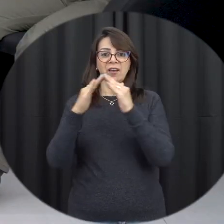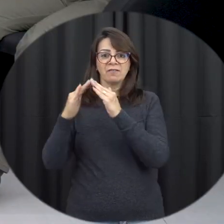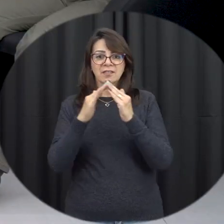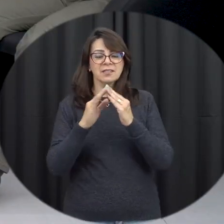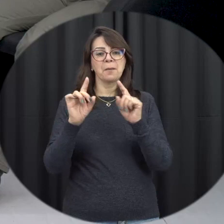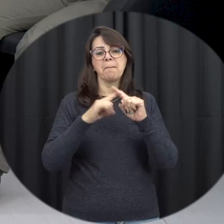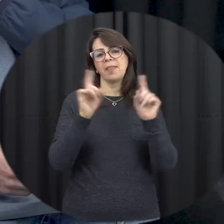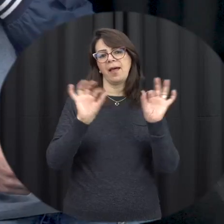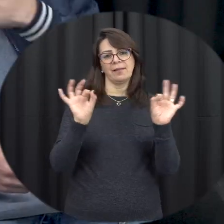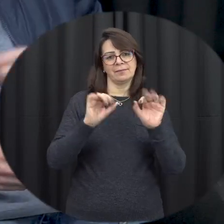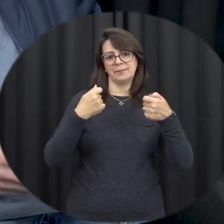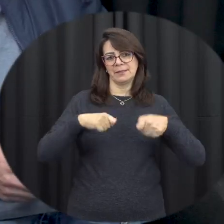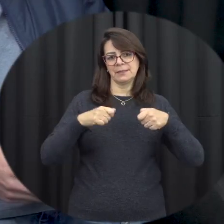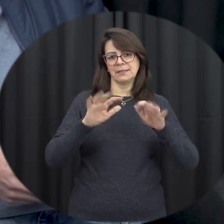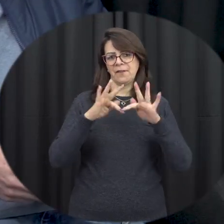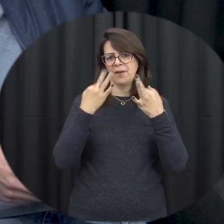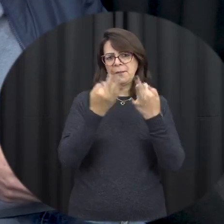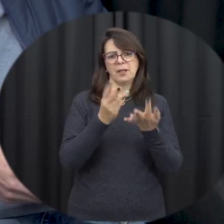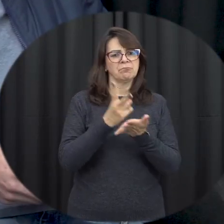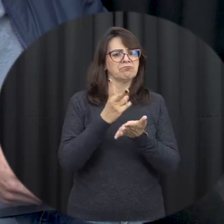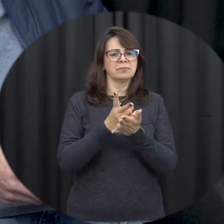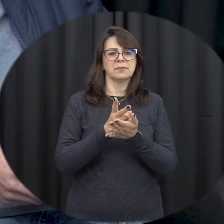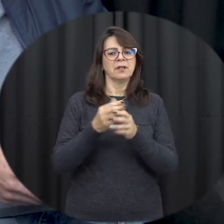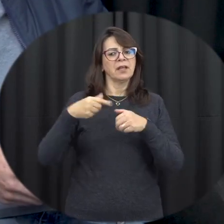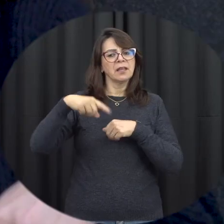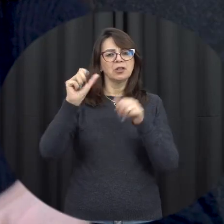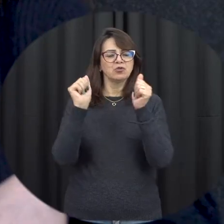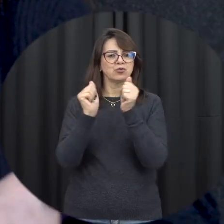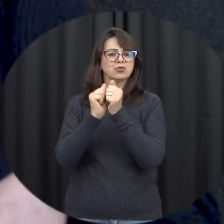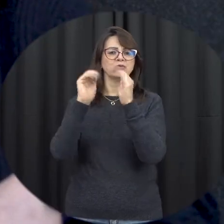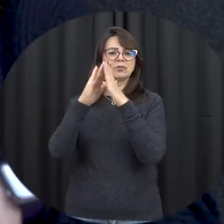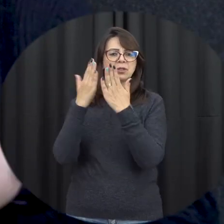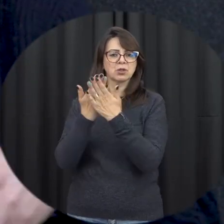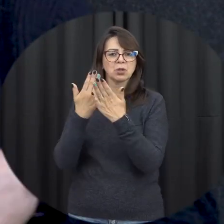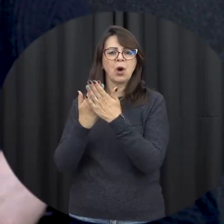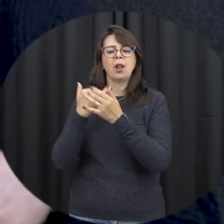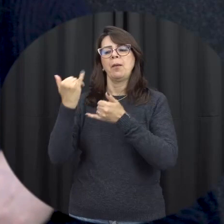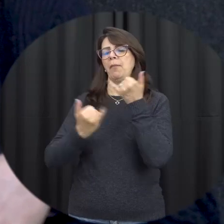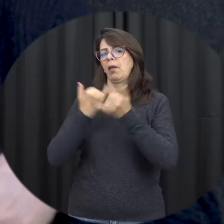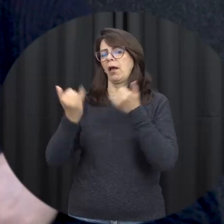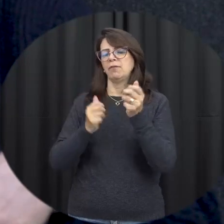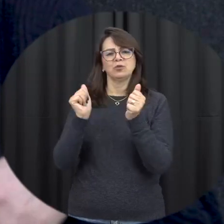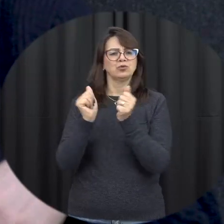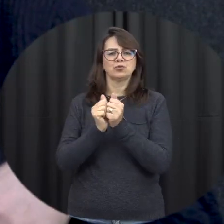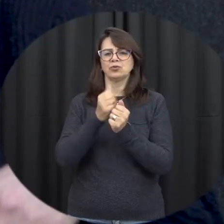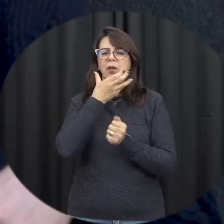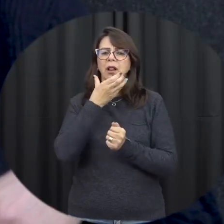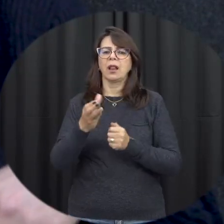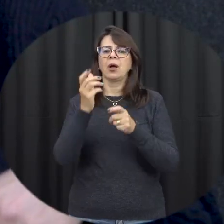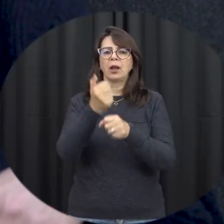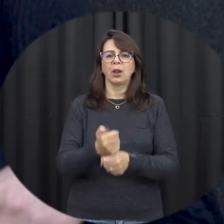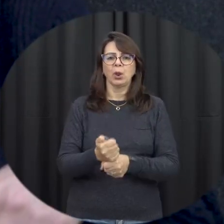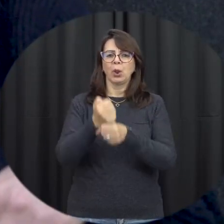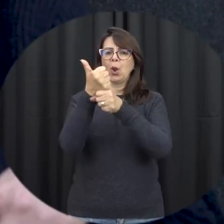tinha vizinho, Sim. mas também não precisava. A gente ia andando junto para a escola, brincava em casa mesmo, Natal, Ano Novo,